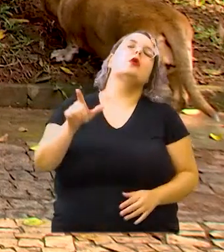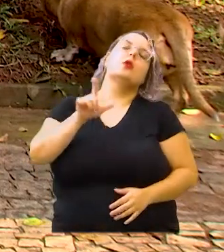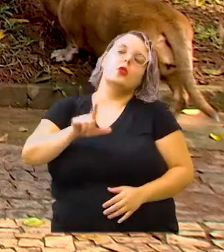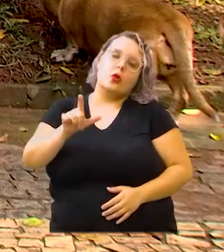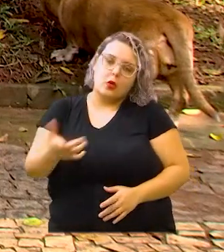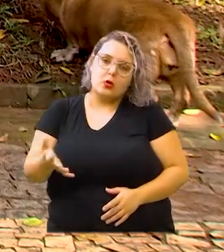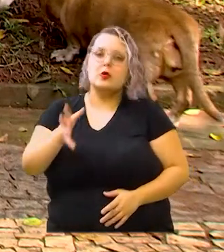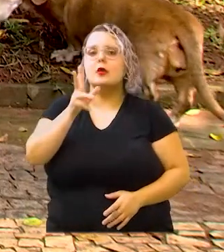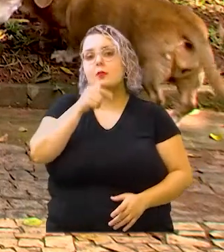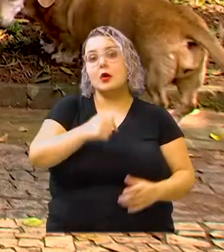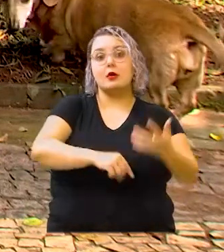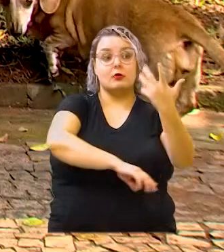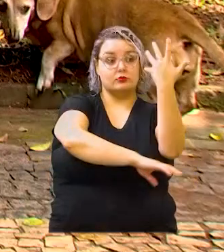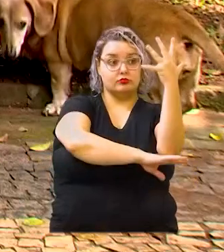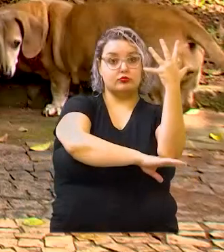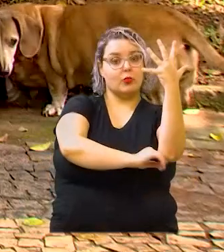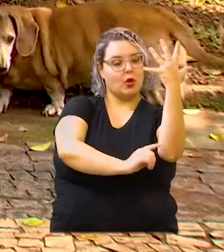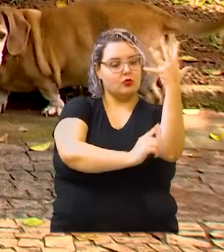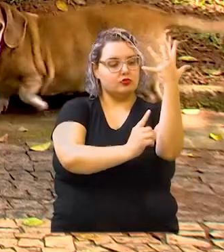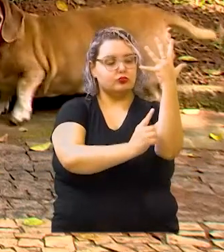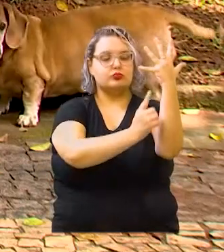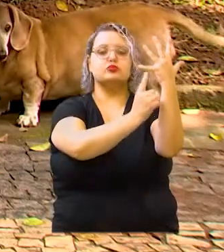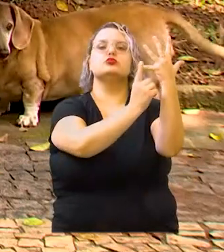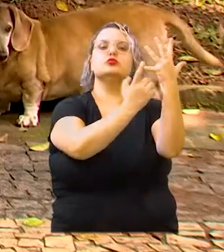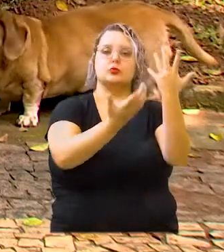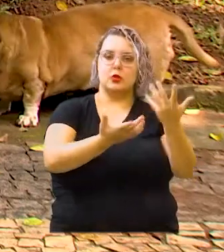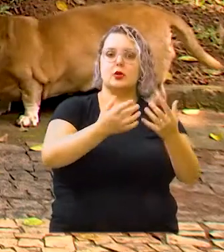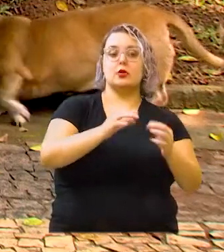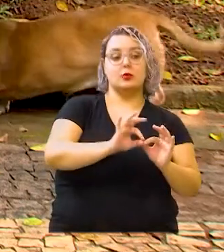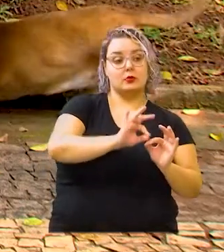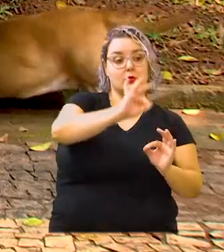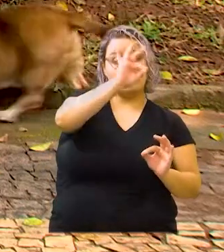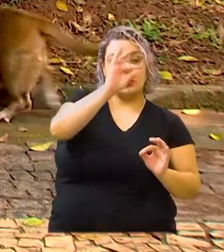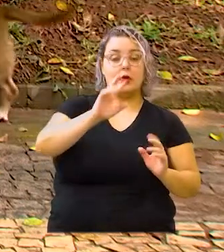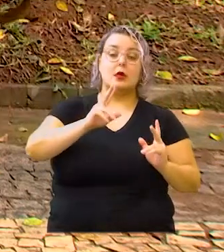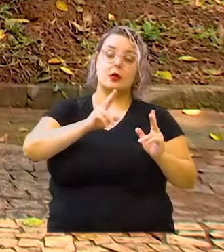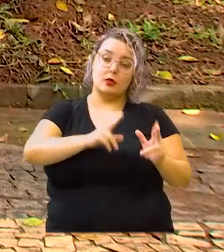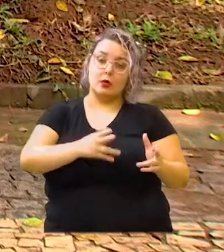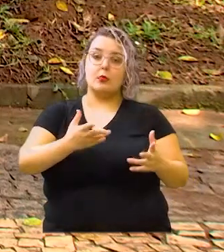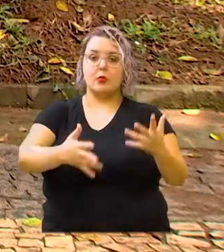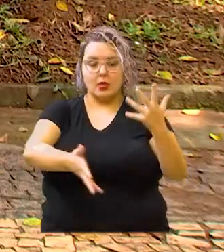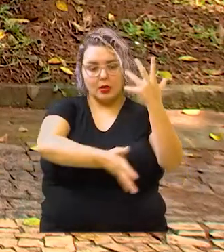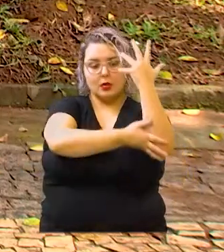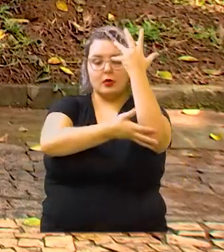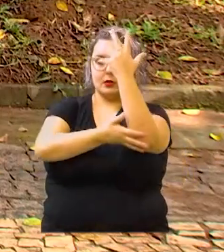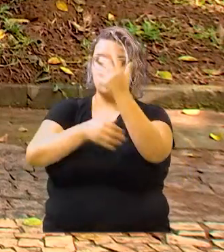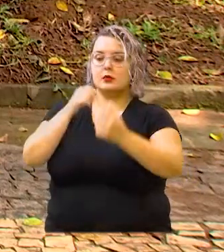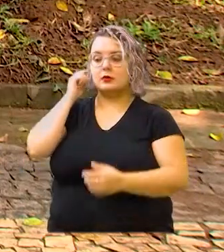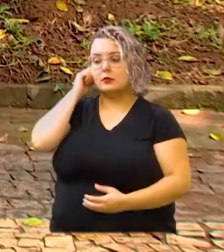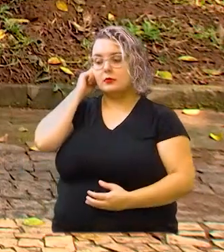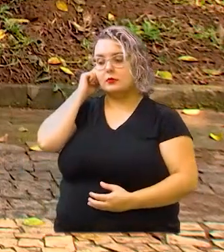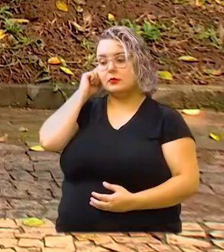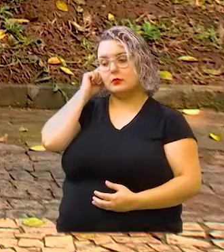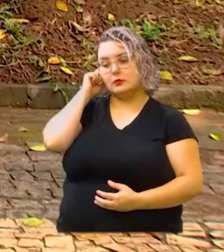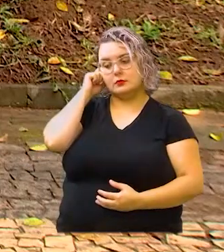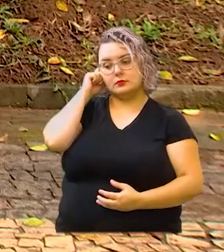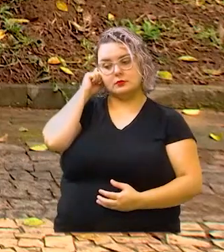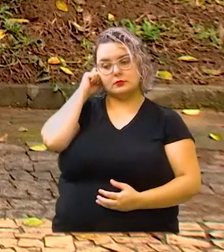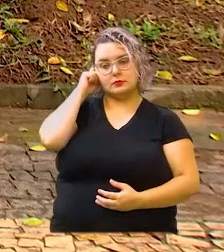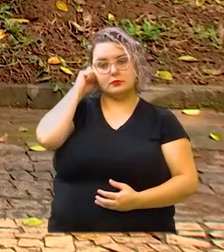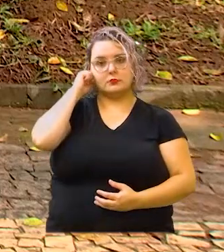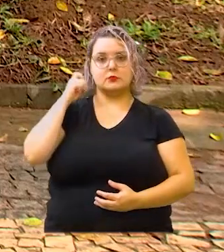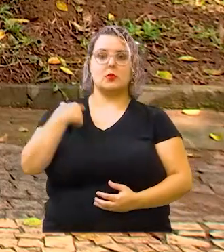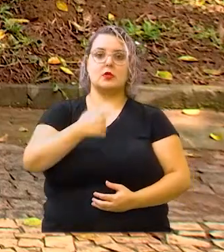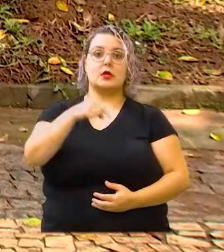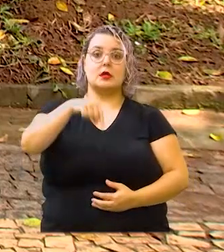vai demorar, mas que vai crescer e atingir o tamanho dessa que foi removida. A gente está, inclusive, praticamente embaixo de